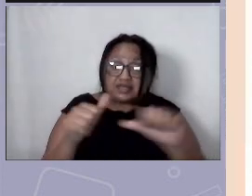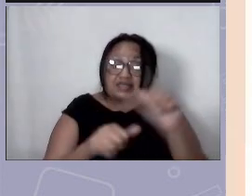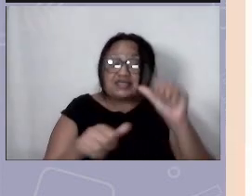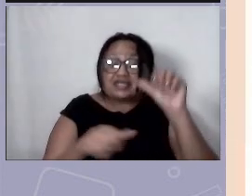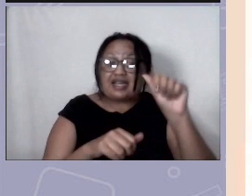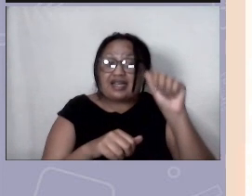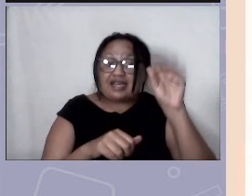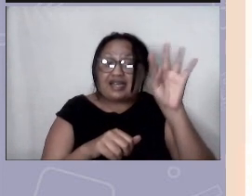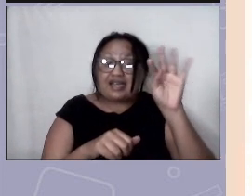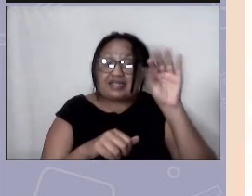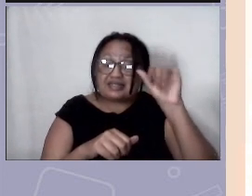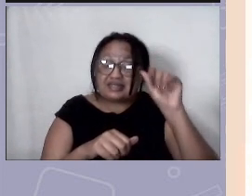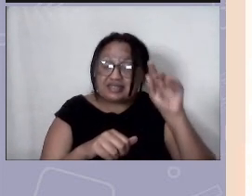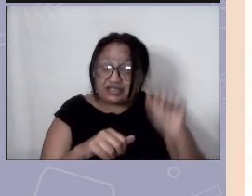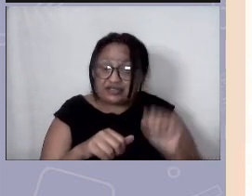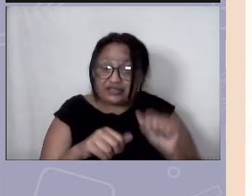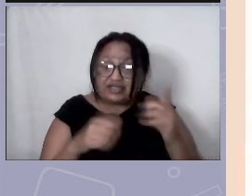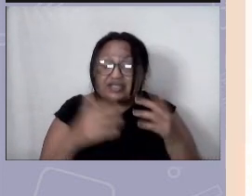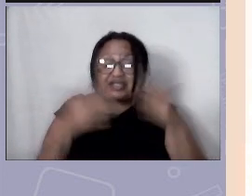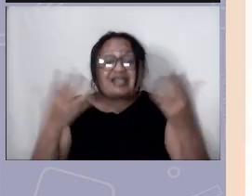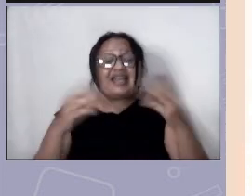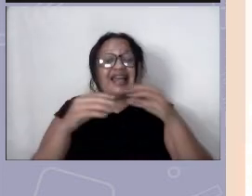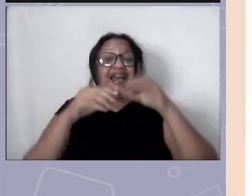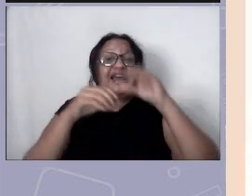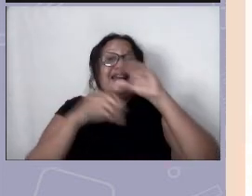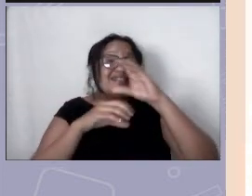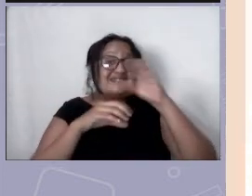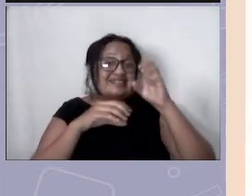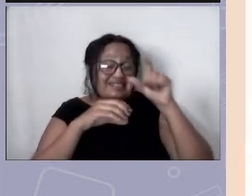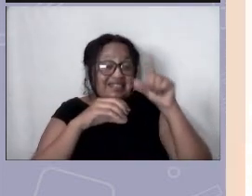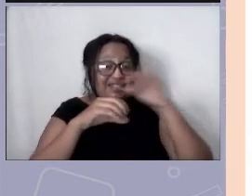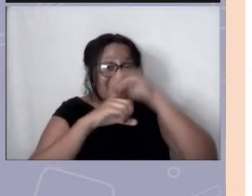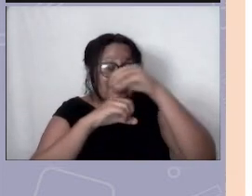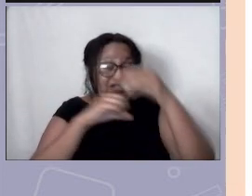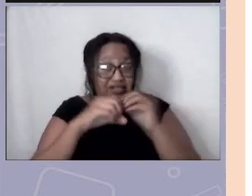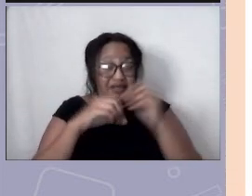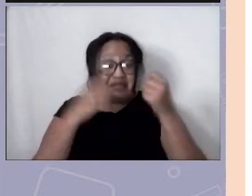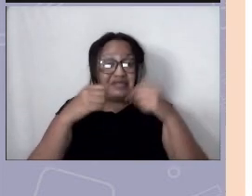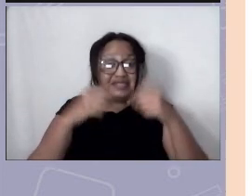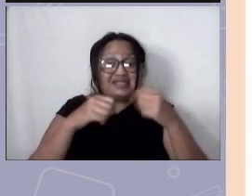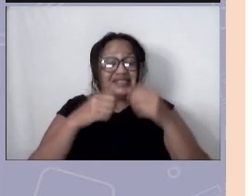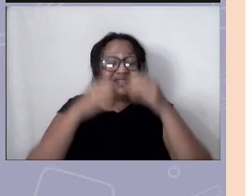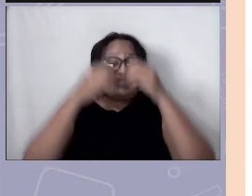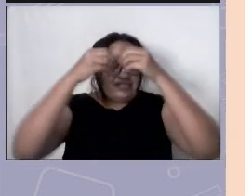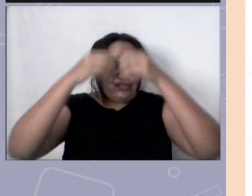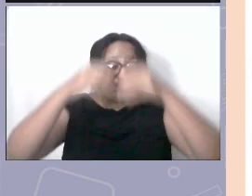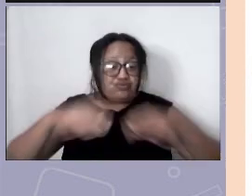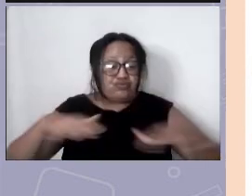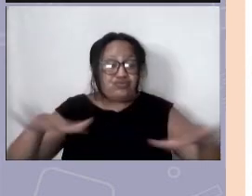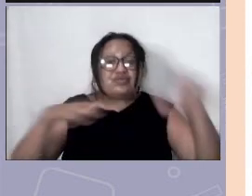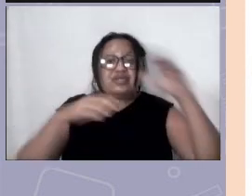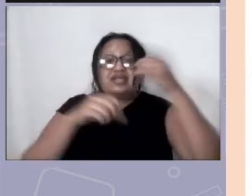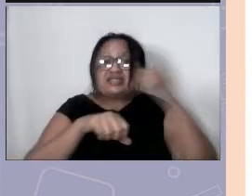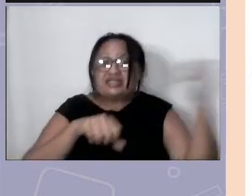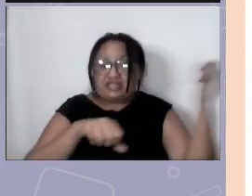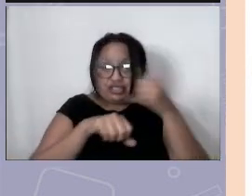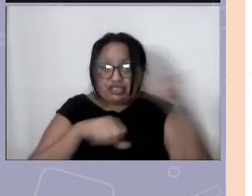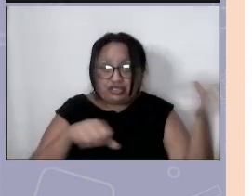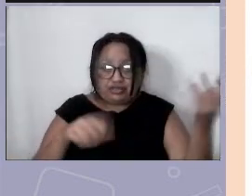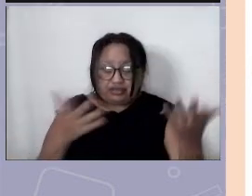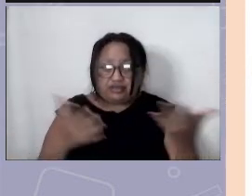acabar que a célula precisa gastar energia para conseguir desempenhar esse transporte né e aí por isso que é chamado transporte ativo